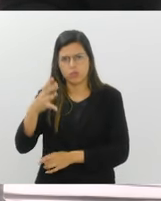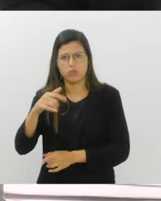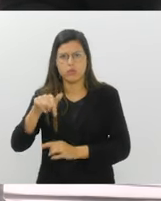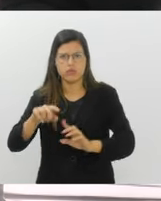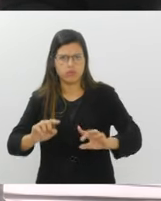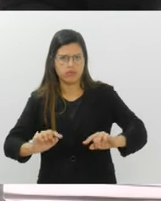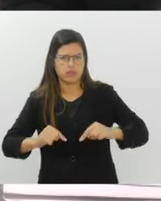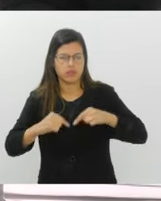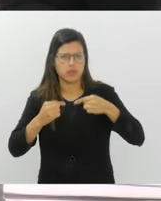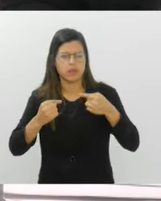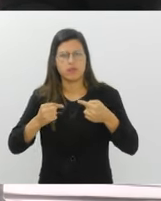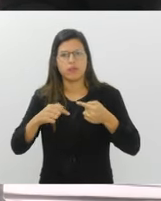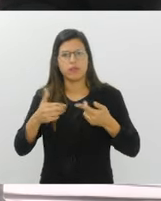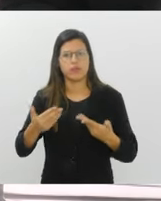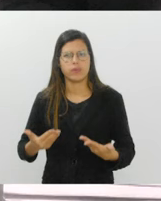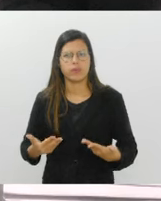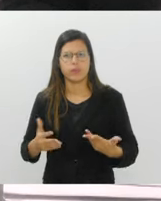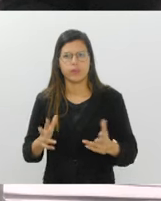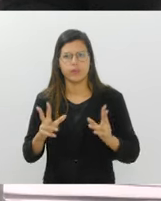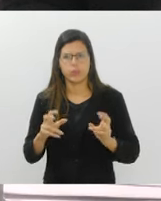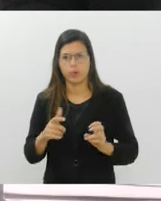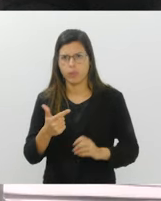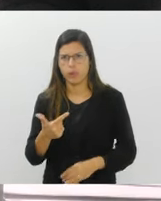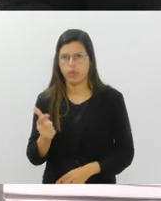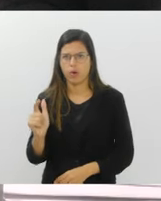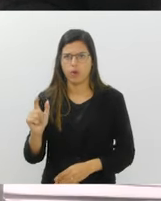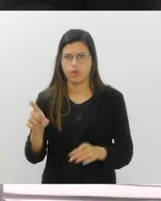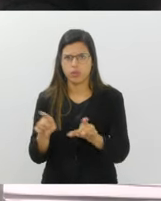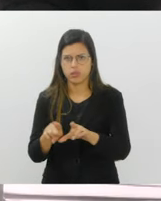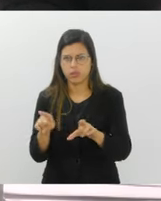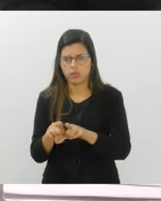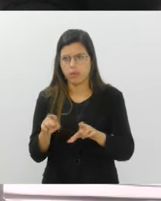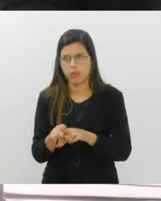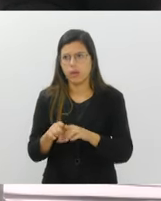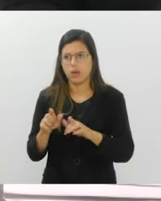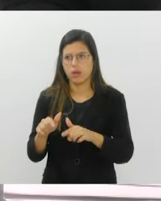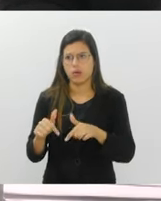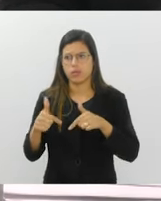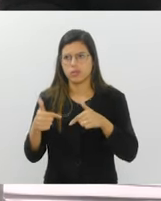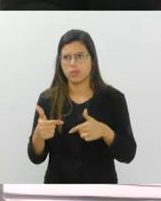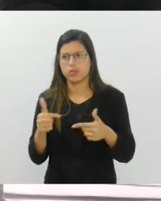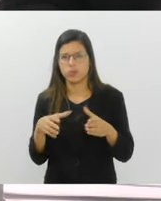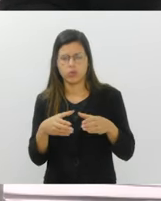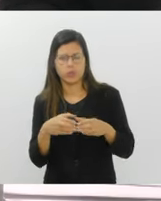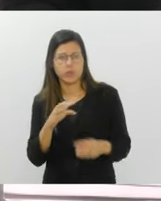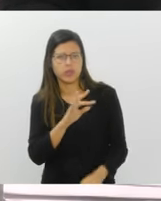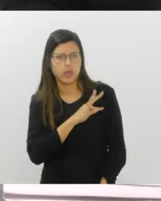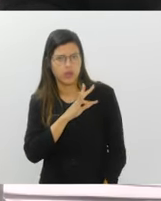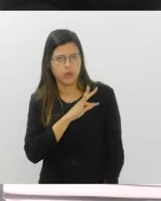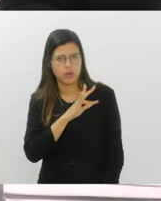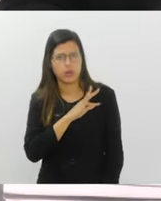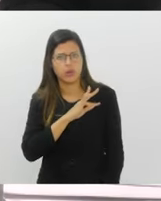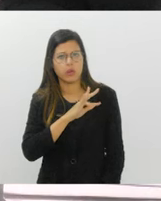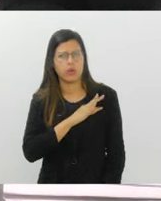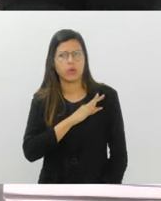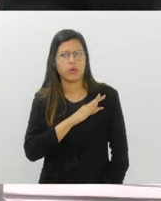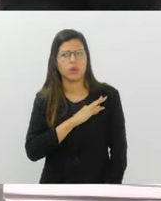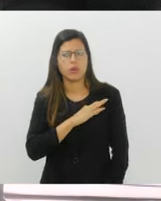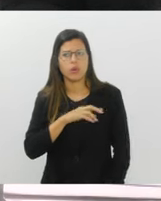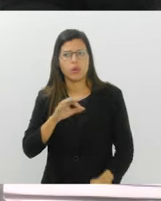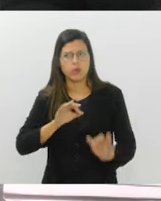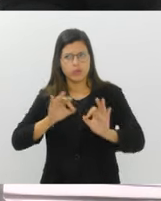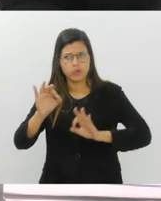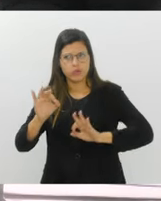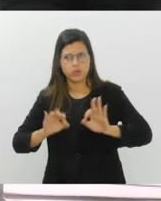desafio com essa questão. E uma outra também foi uma iniciativa da agência, da equipe técnica, que deu sustância a essa elaboração